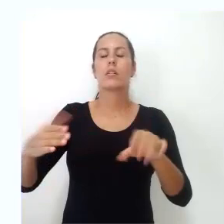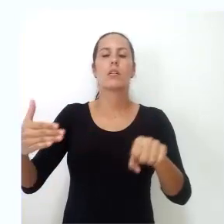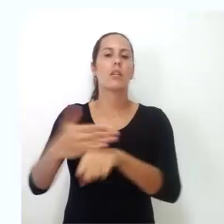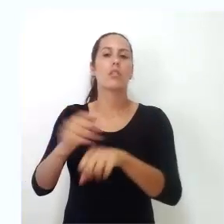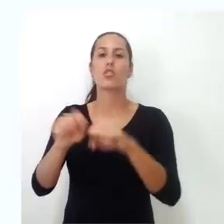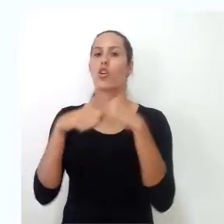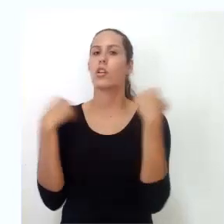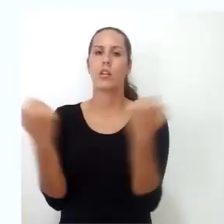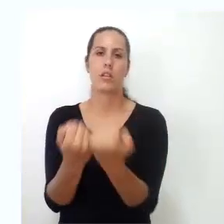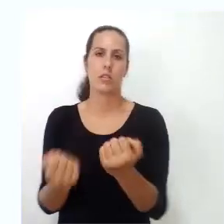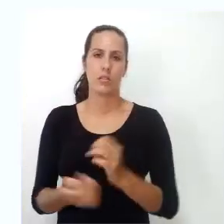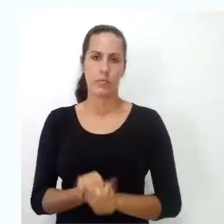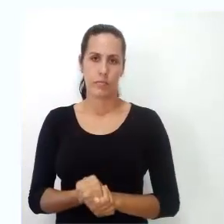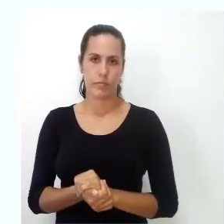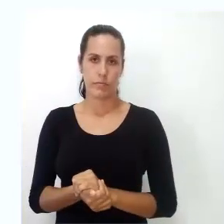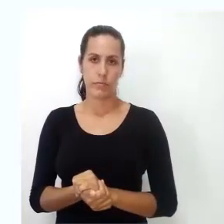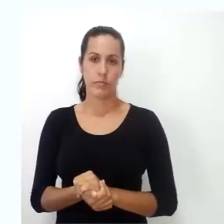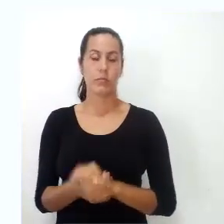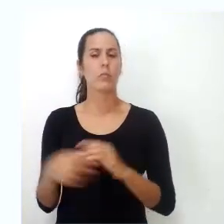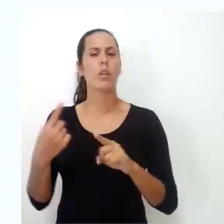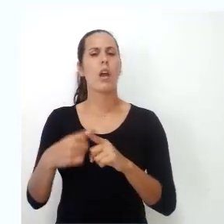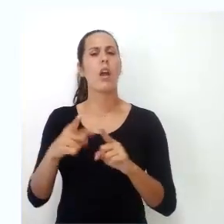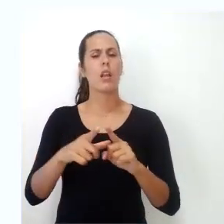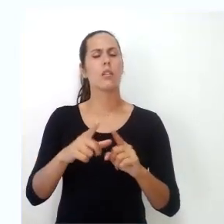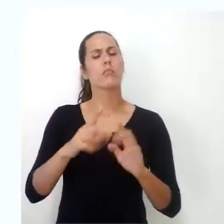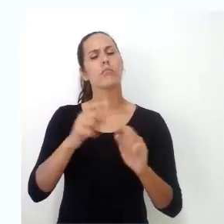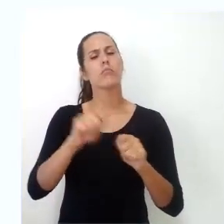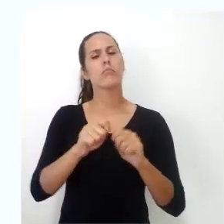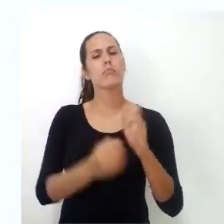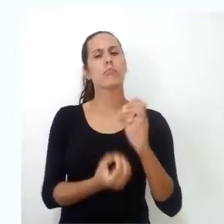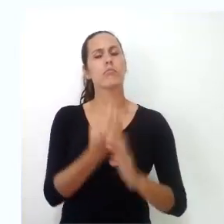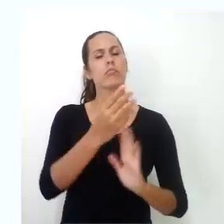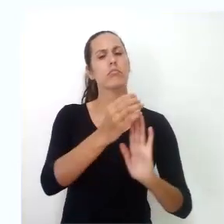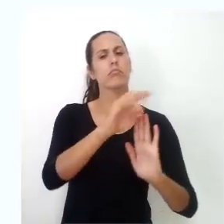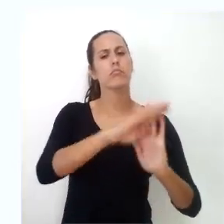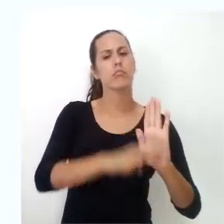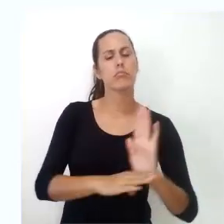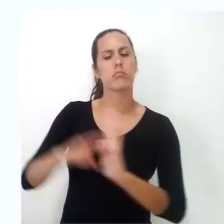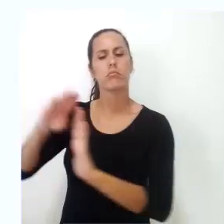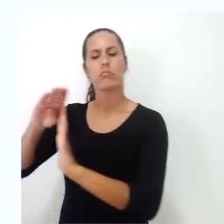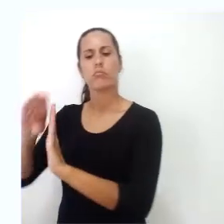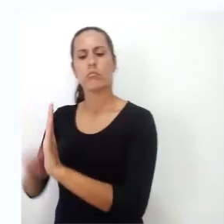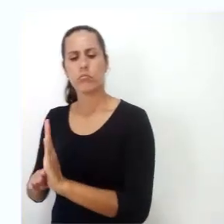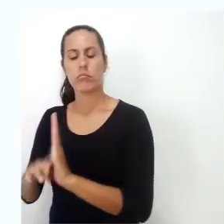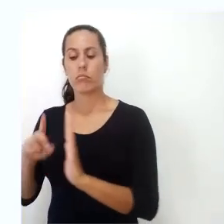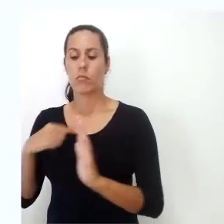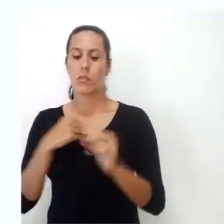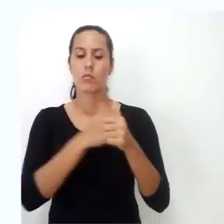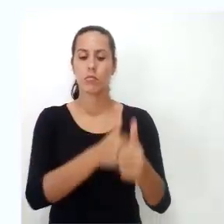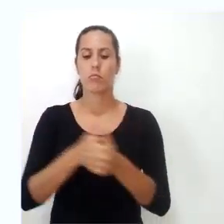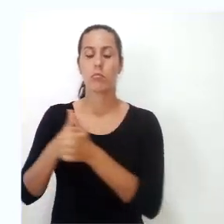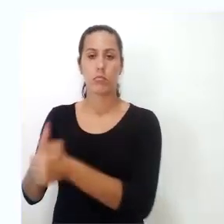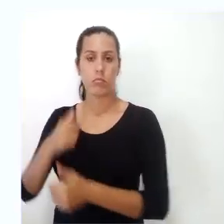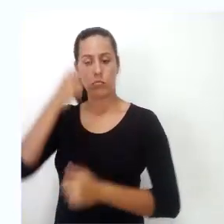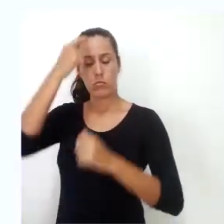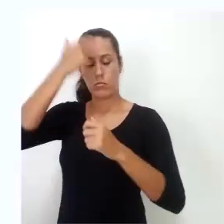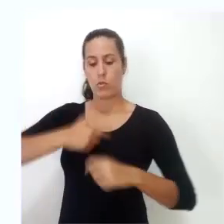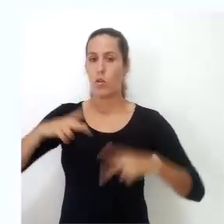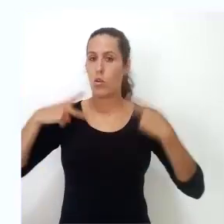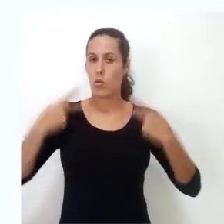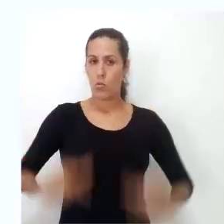pois eles regulam, normatizam a nossa convivência. Como eu já falei, o homem é um ser plural. Eu não